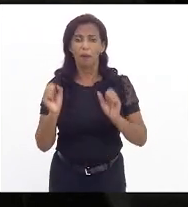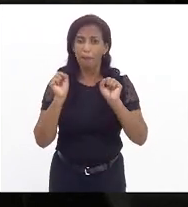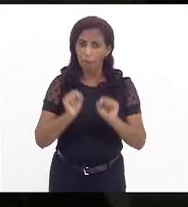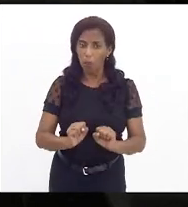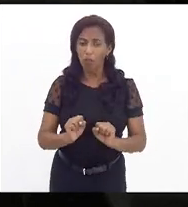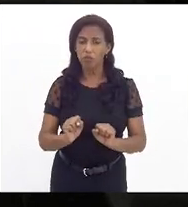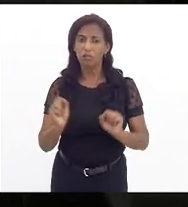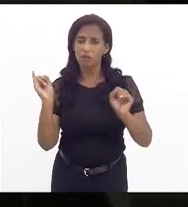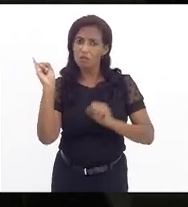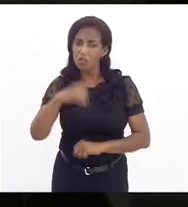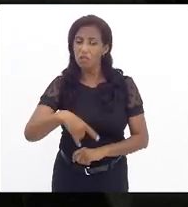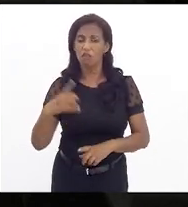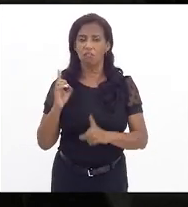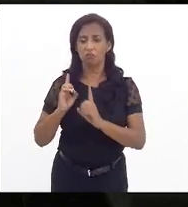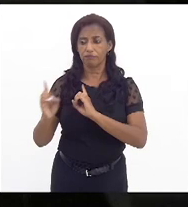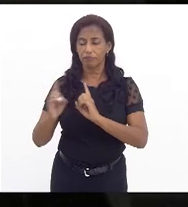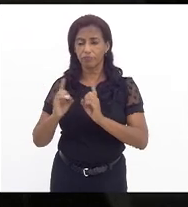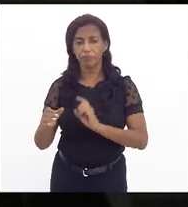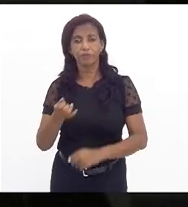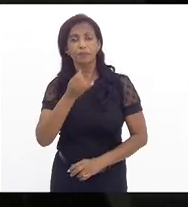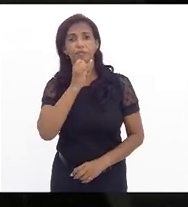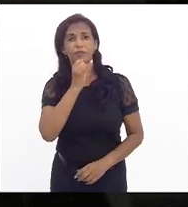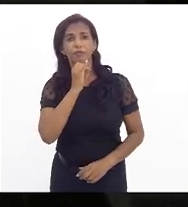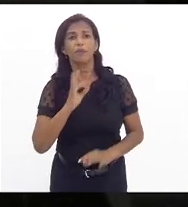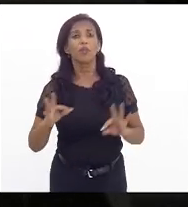e deve fazer esse debate. Por exemplo,